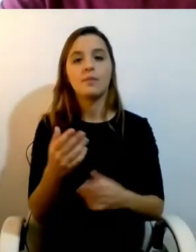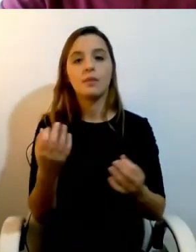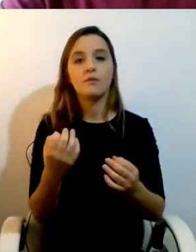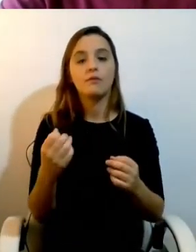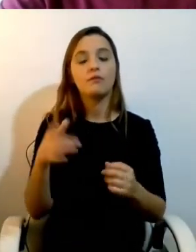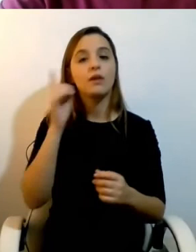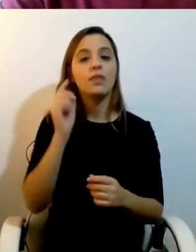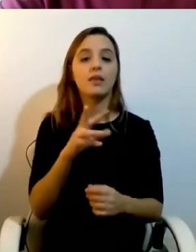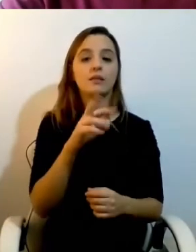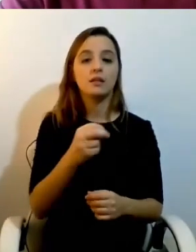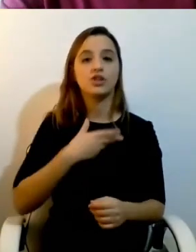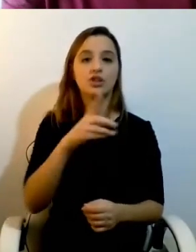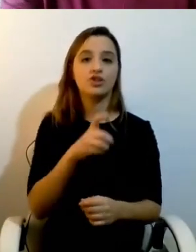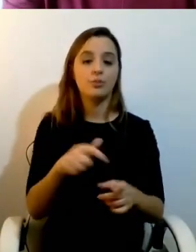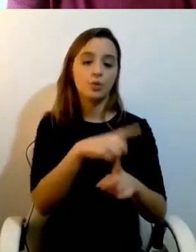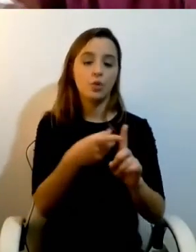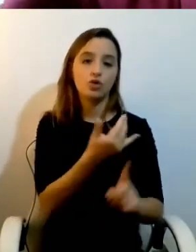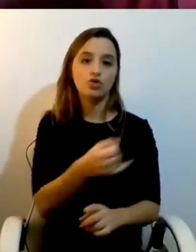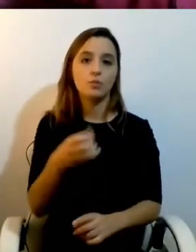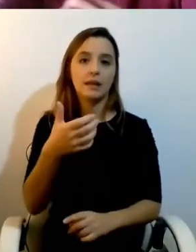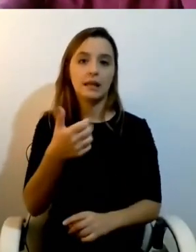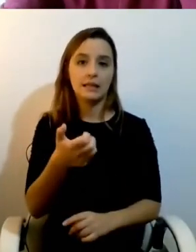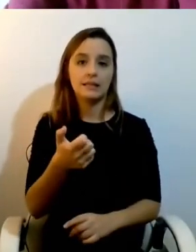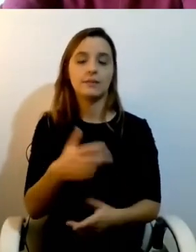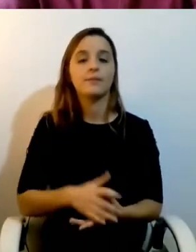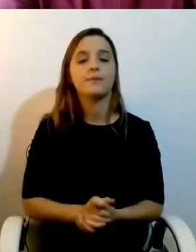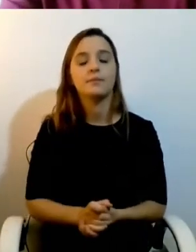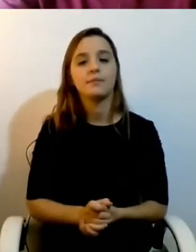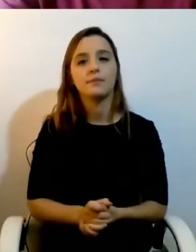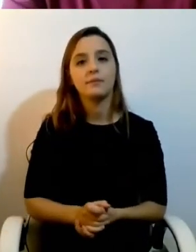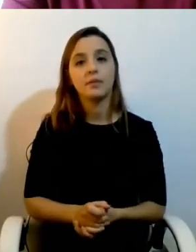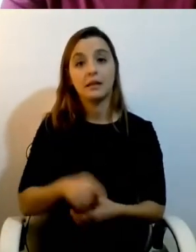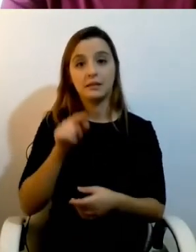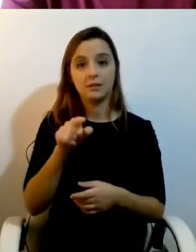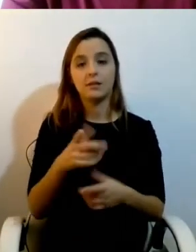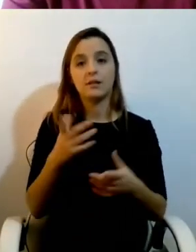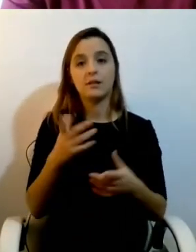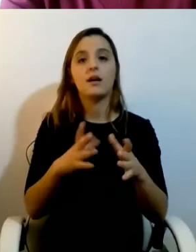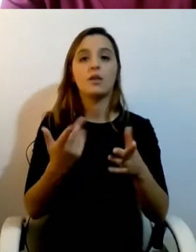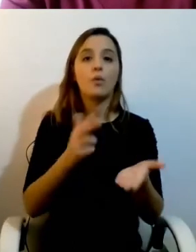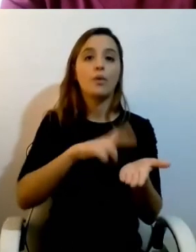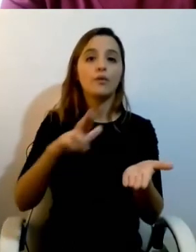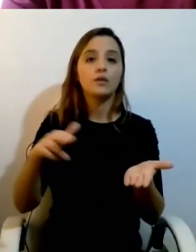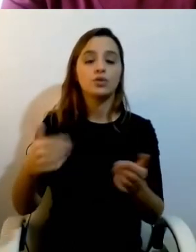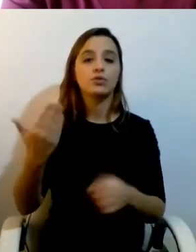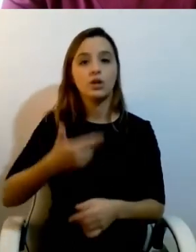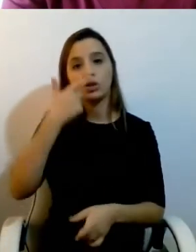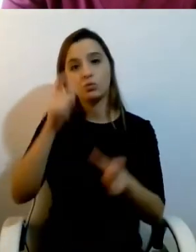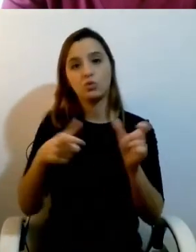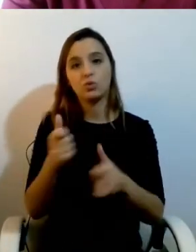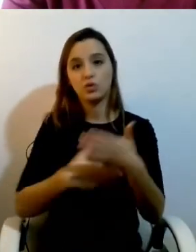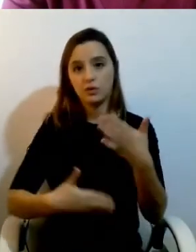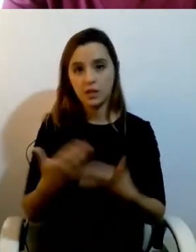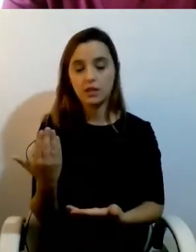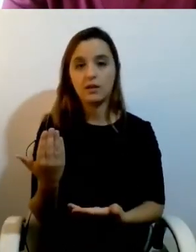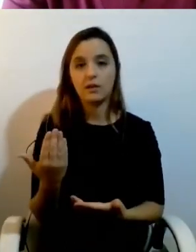de 2015. E creio que isto, juntamente com a Convenção dos Direitos das Pessoas com Deficiência, tal como está plasmado